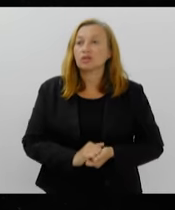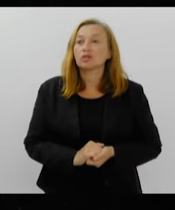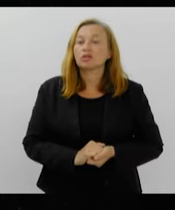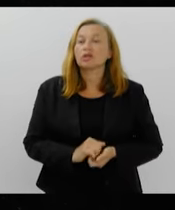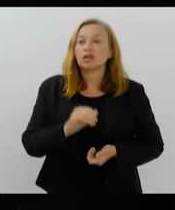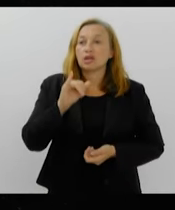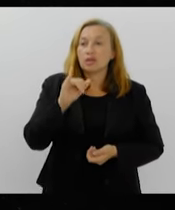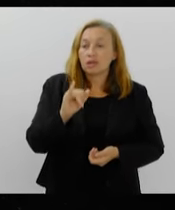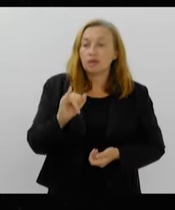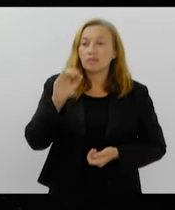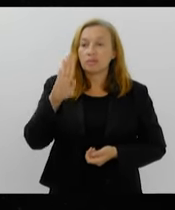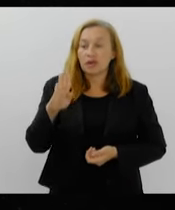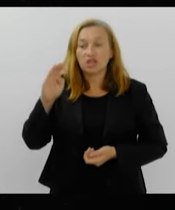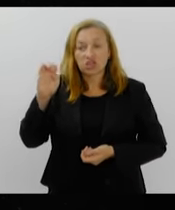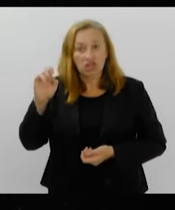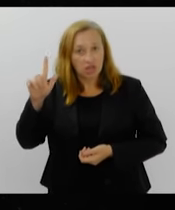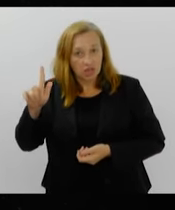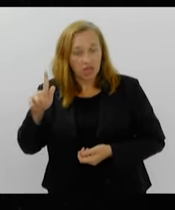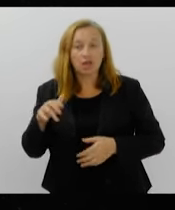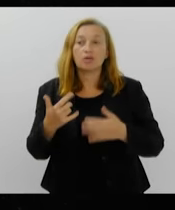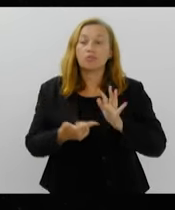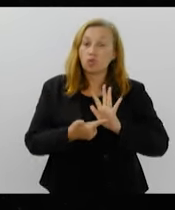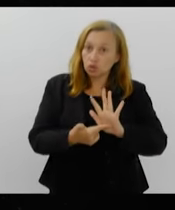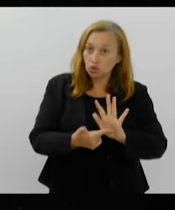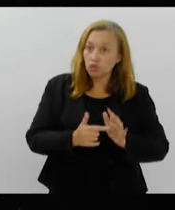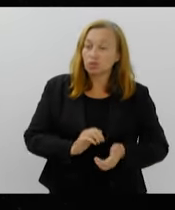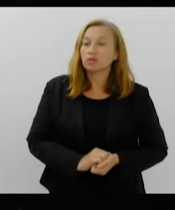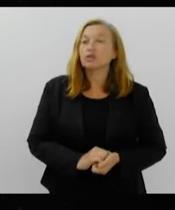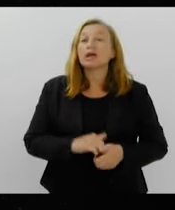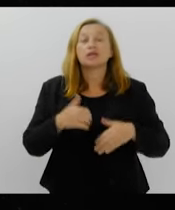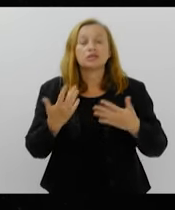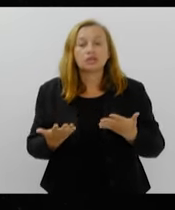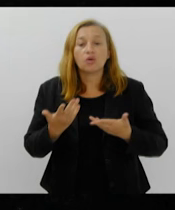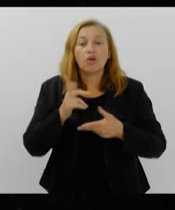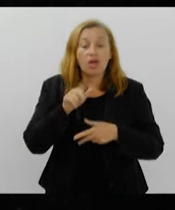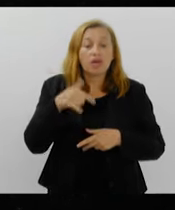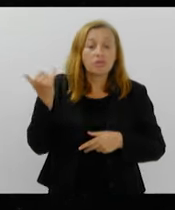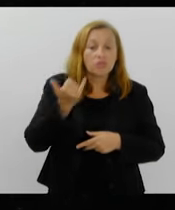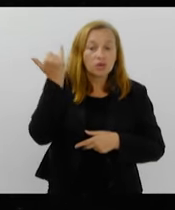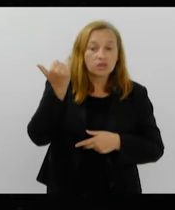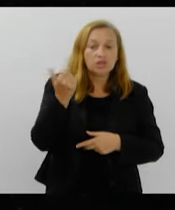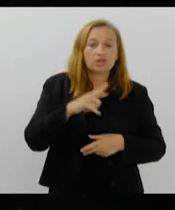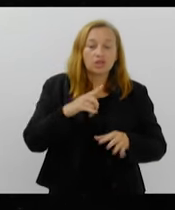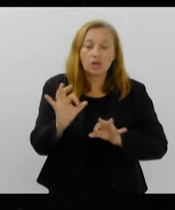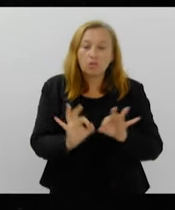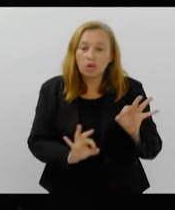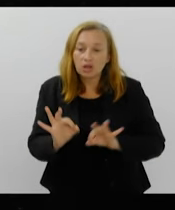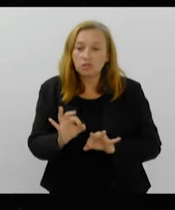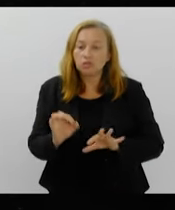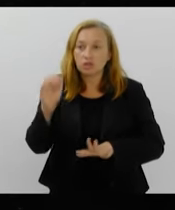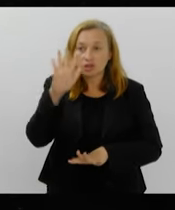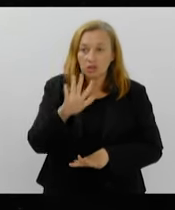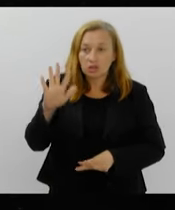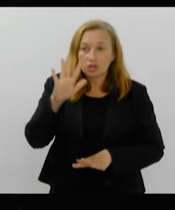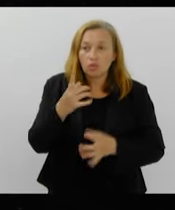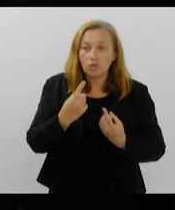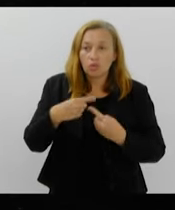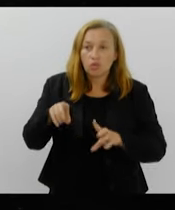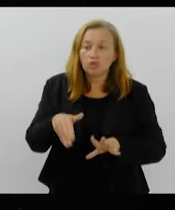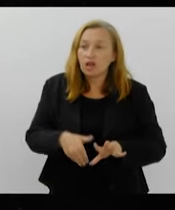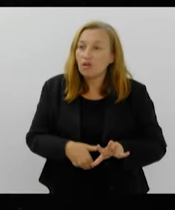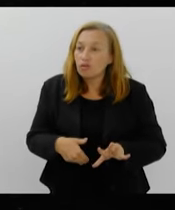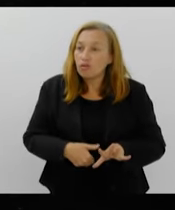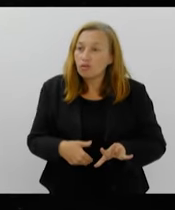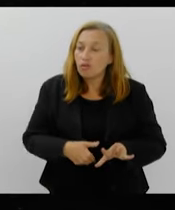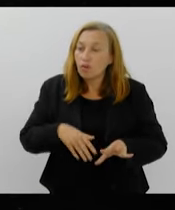IBGE por exemplo demonstrou isso então muito importante a gente ter um plano nacional de combate à fome